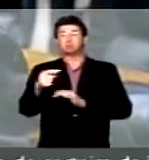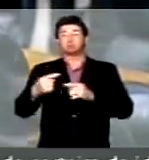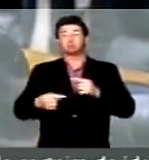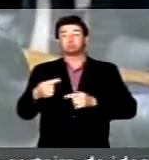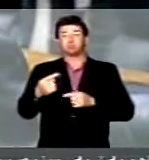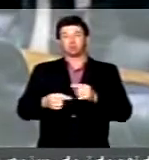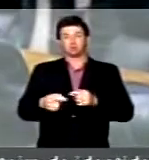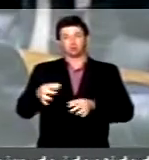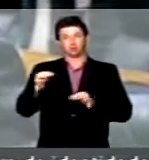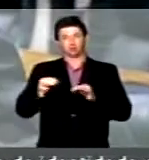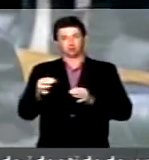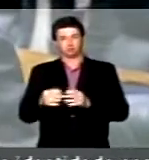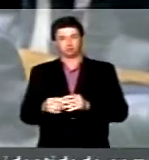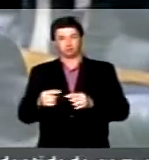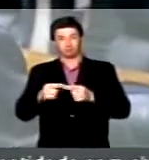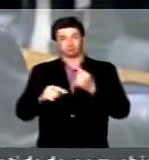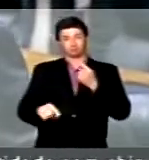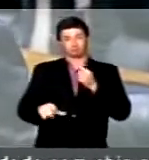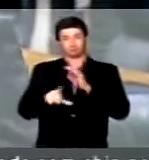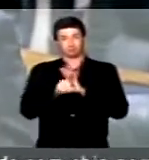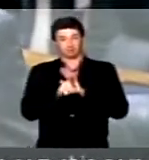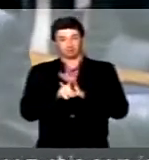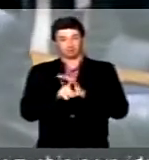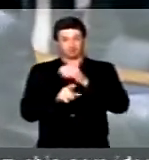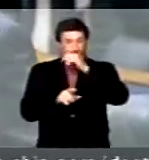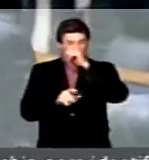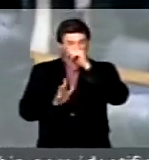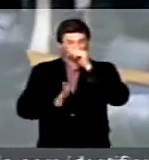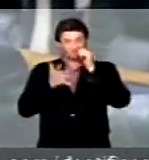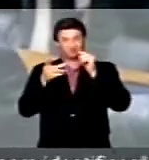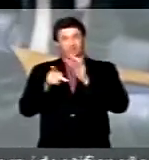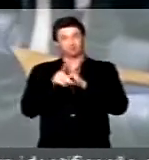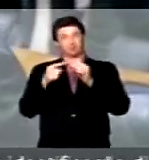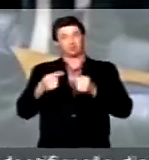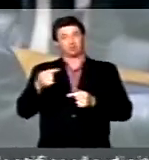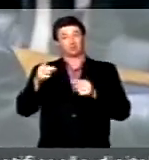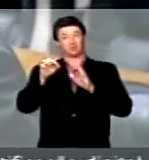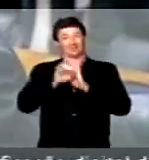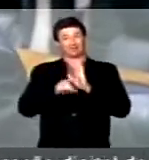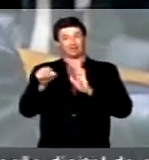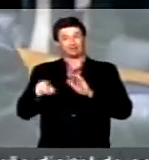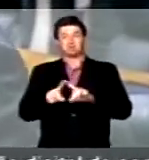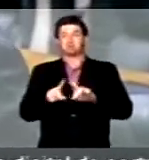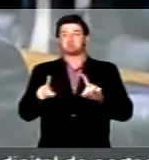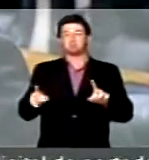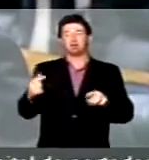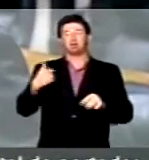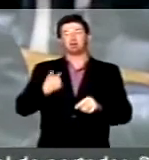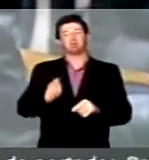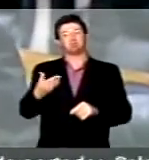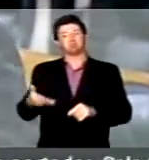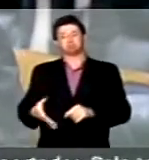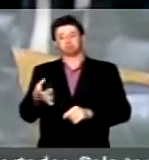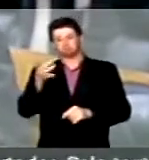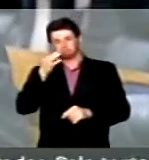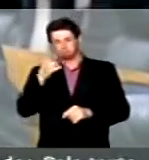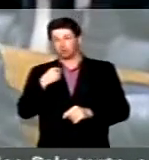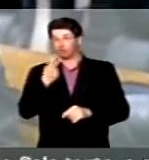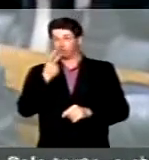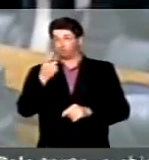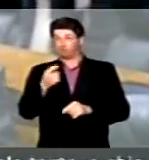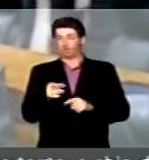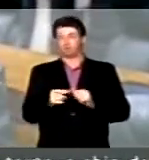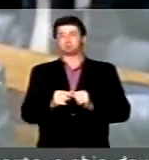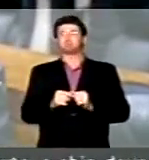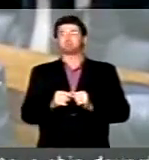jurídico da ilegalidade fragorosa deste decreto. Mas fico aqui nesse momento um